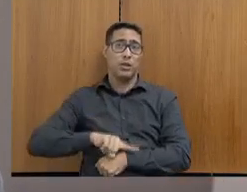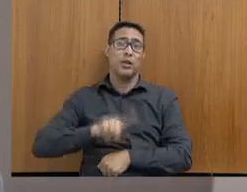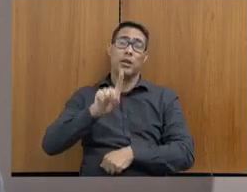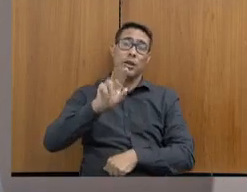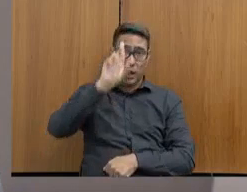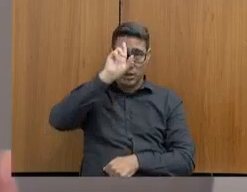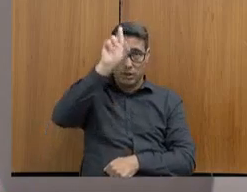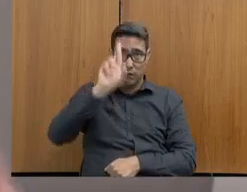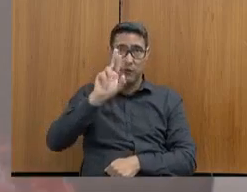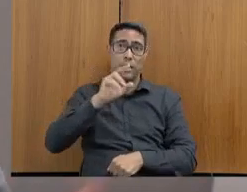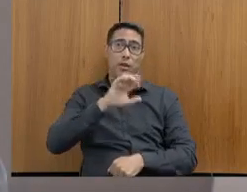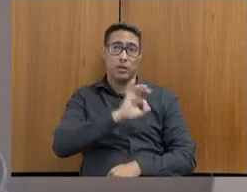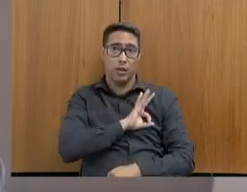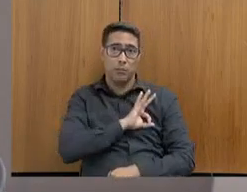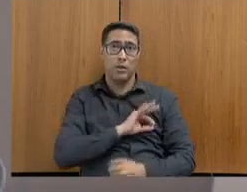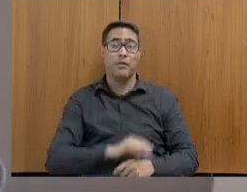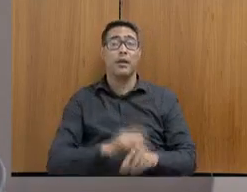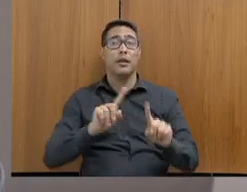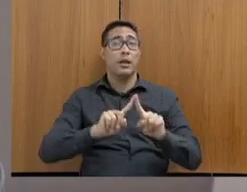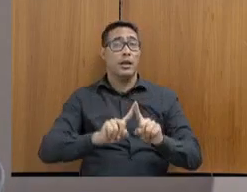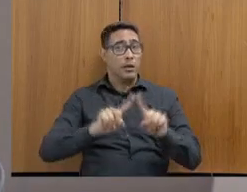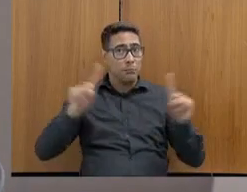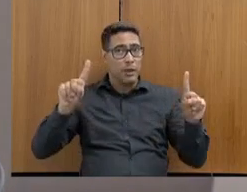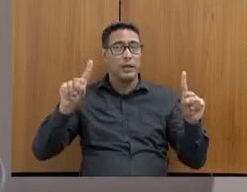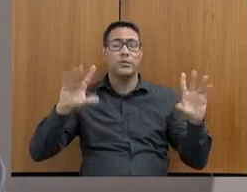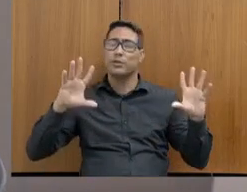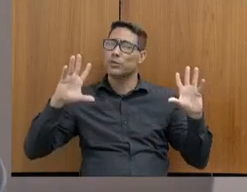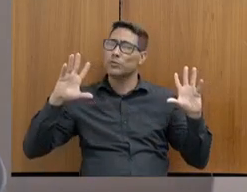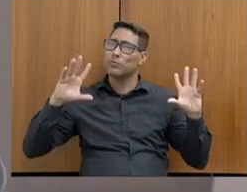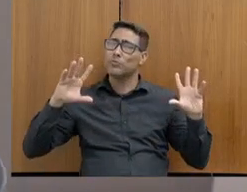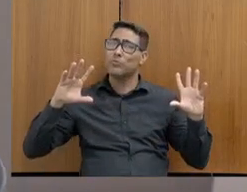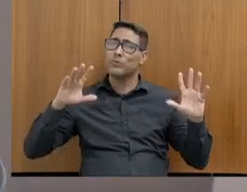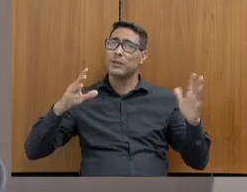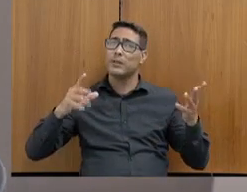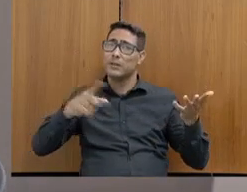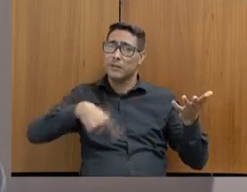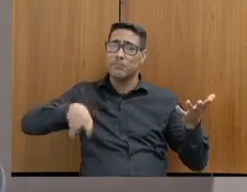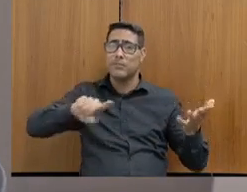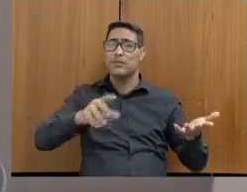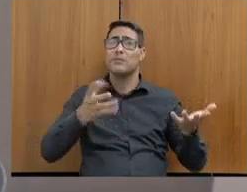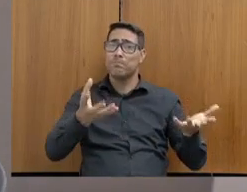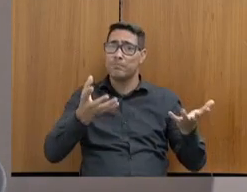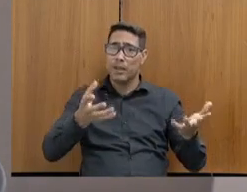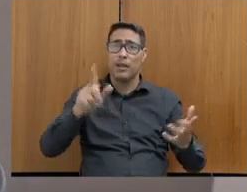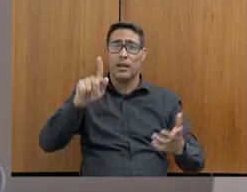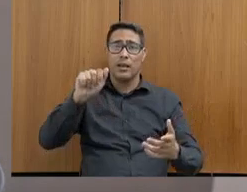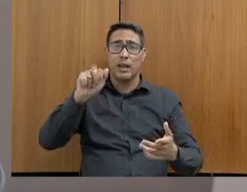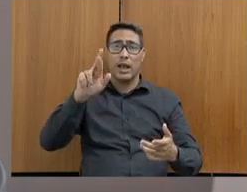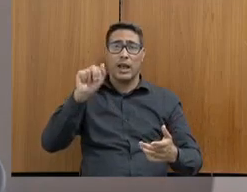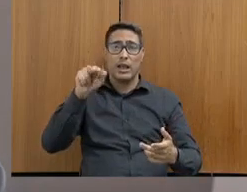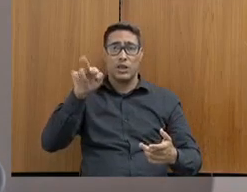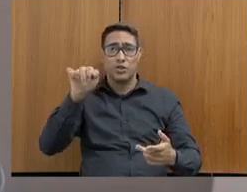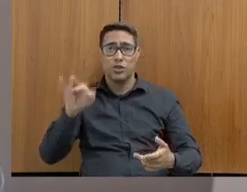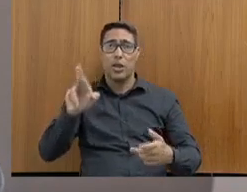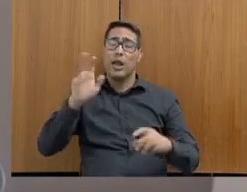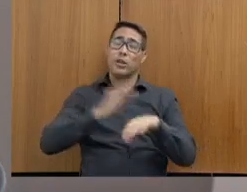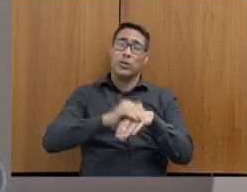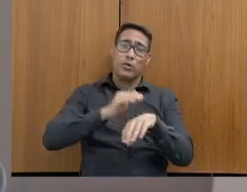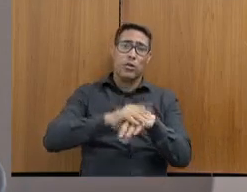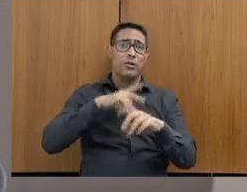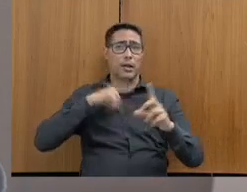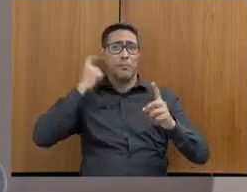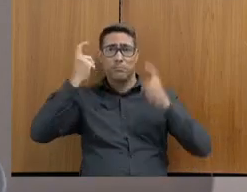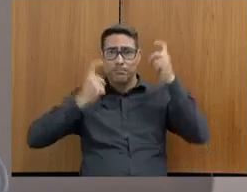mas de toda maneira né o que nós podemos é garantir né é a nossa preocupação né